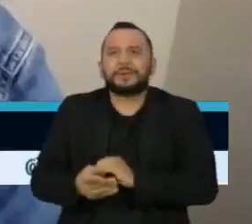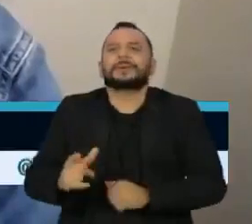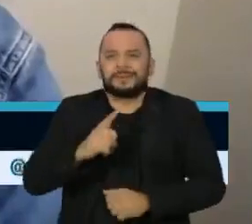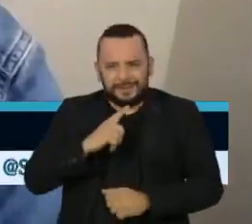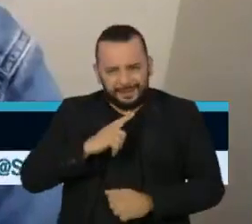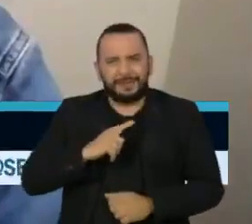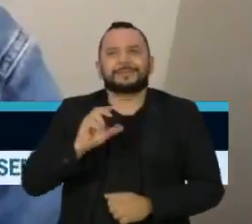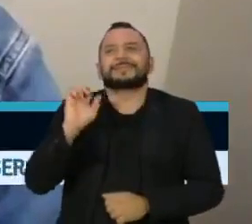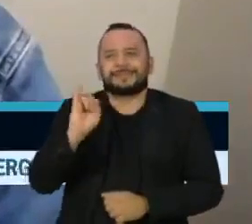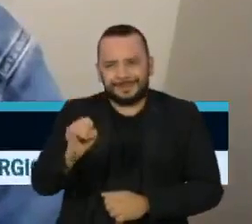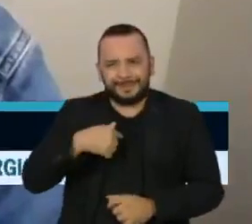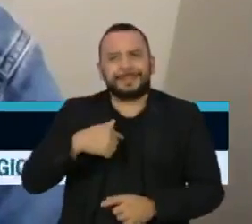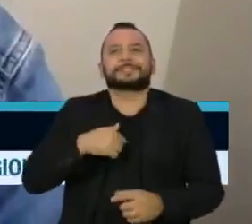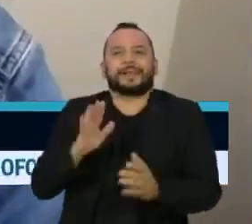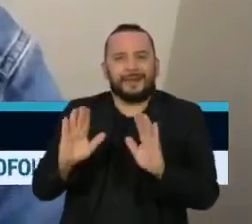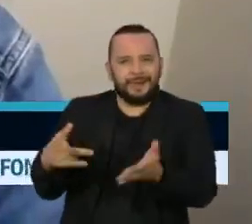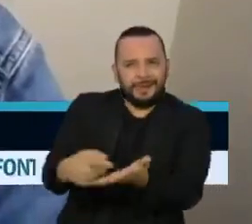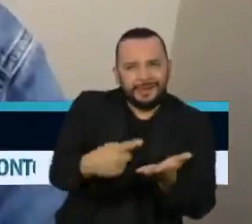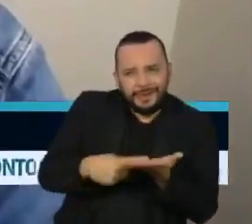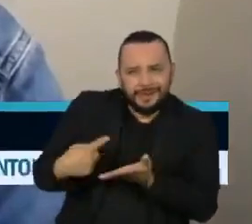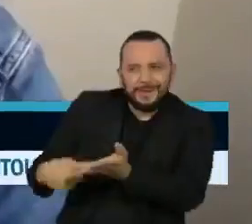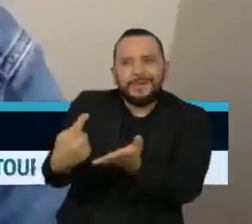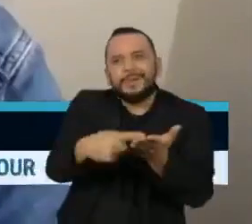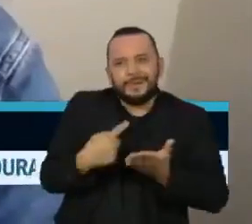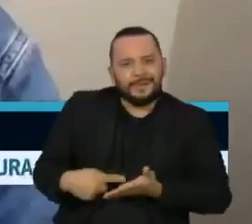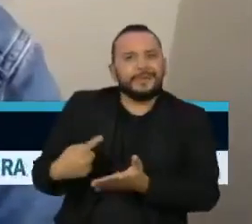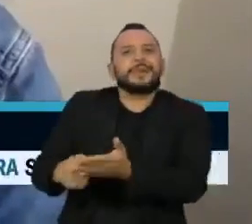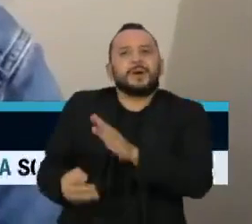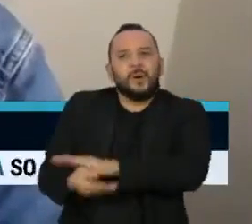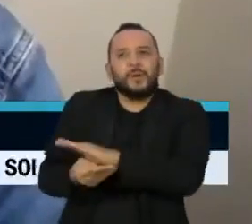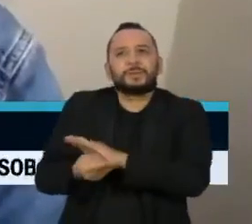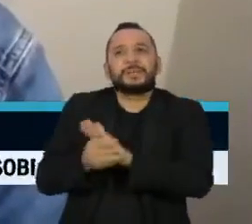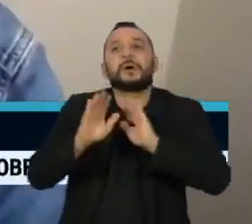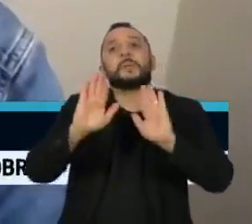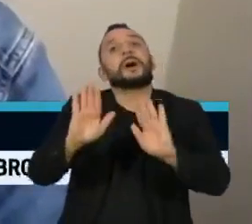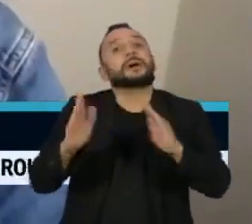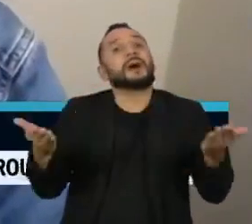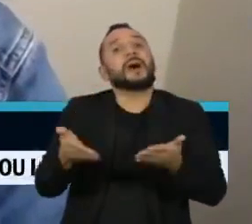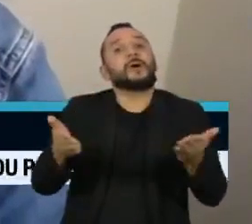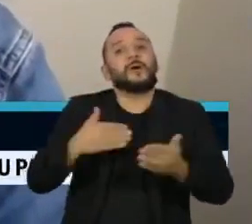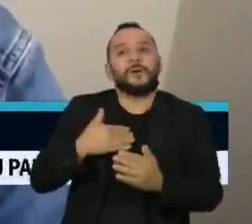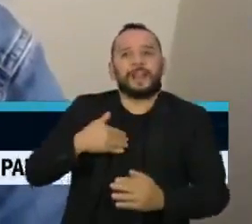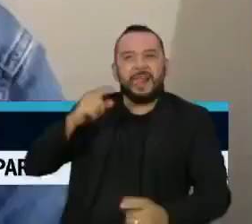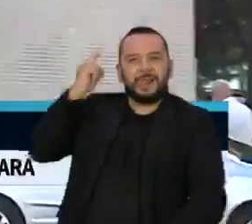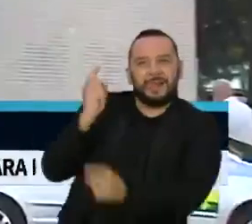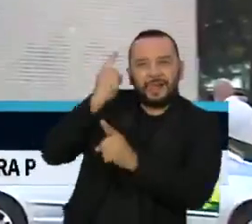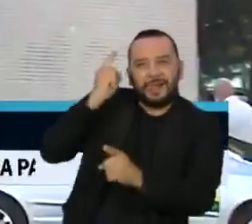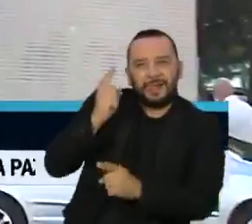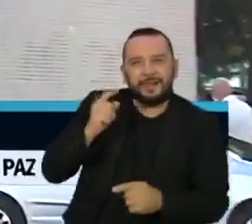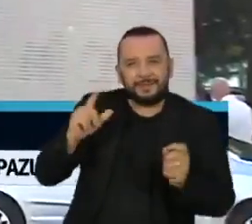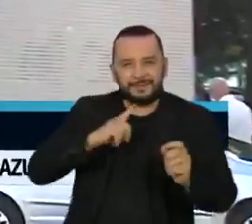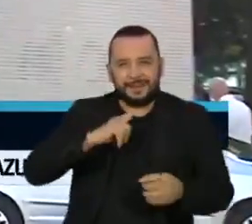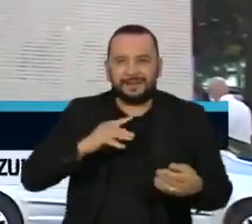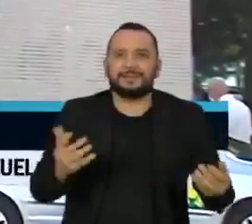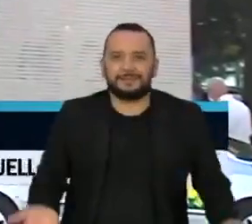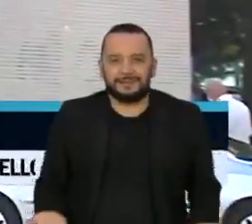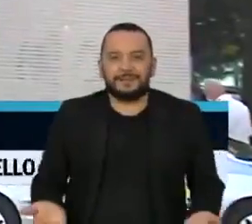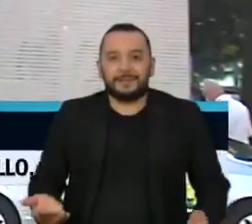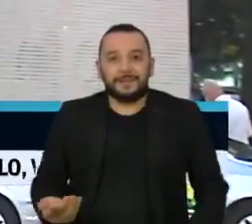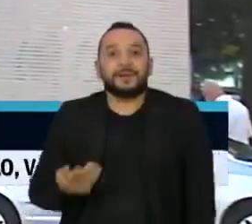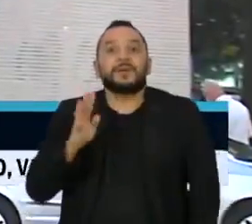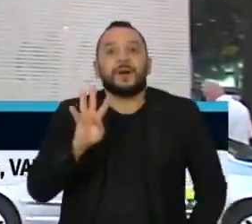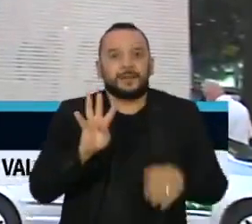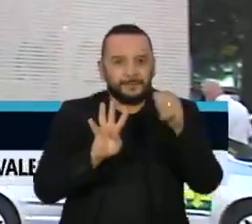clara construção de um mecanismo que, ao que tudo indica, era de tentativa de corrupção. E 4